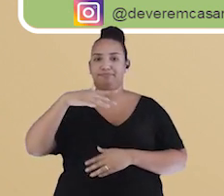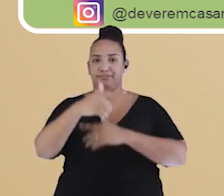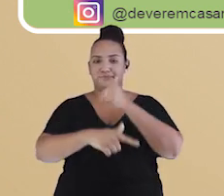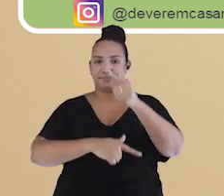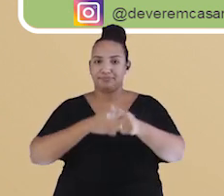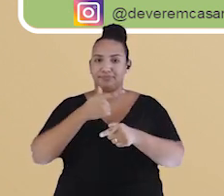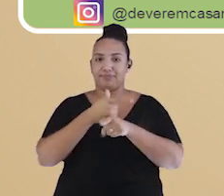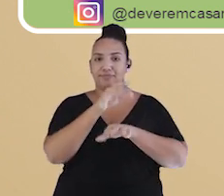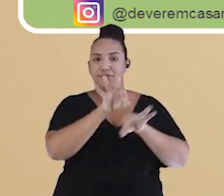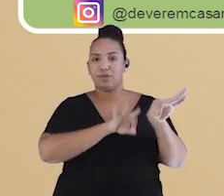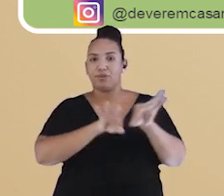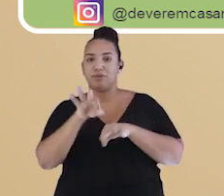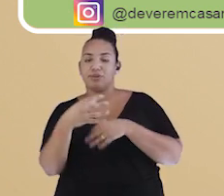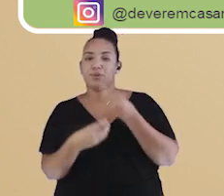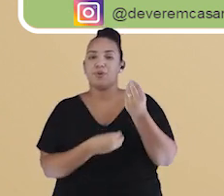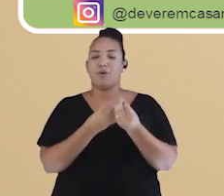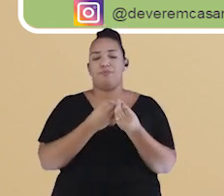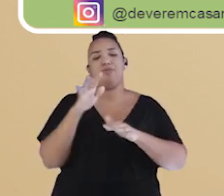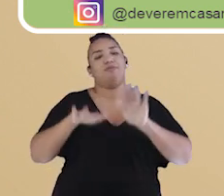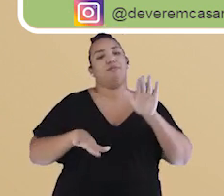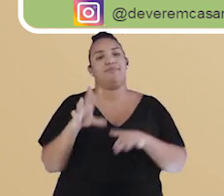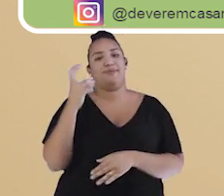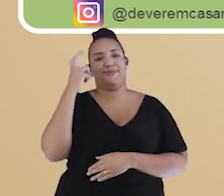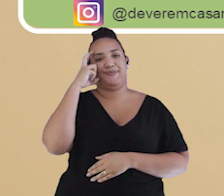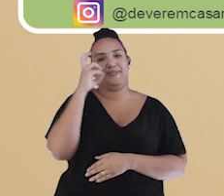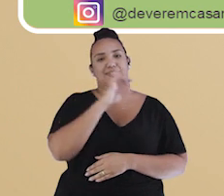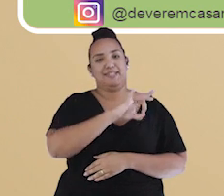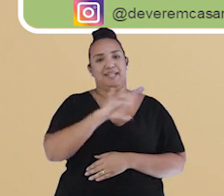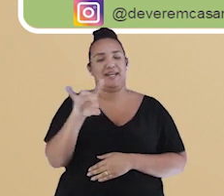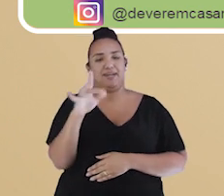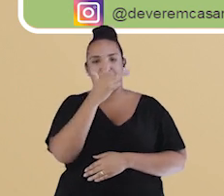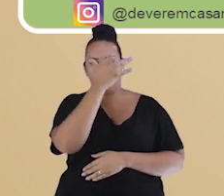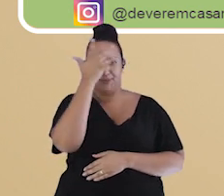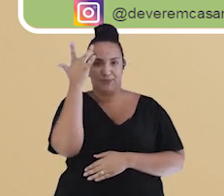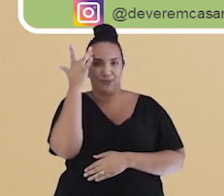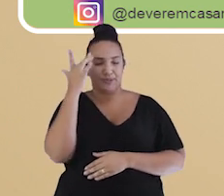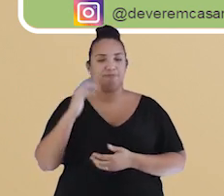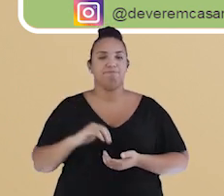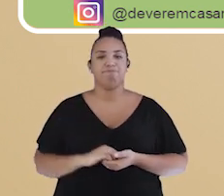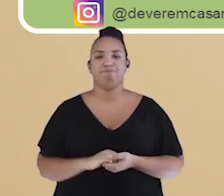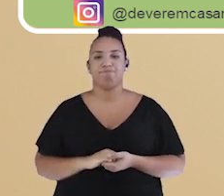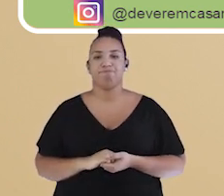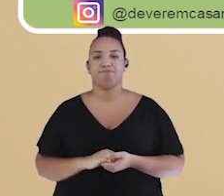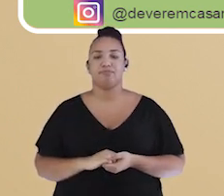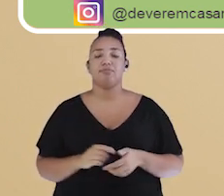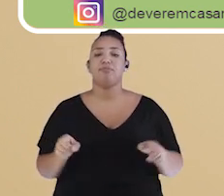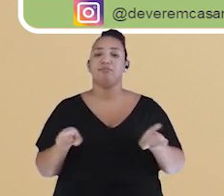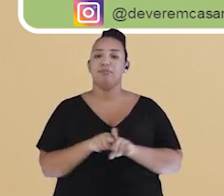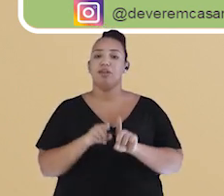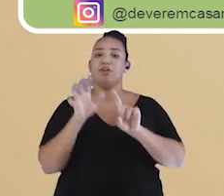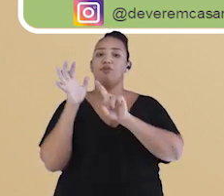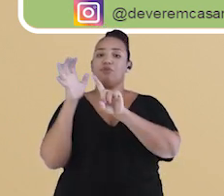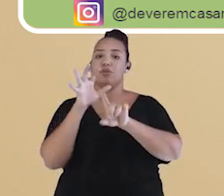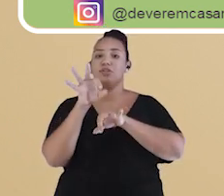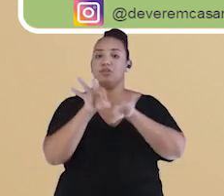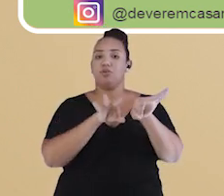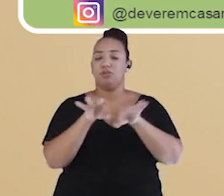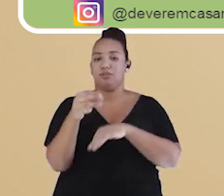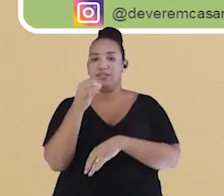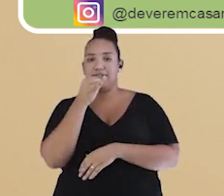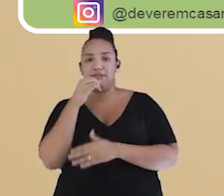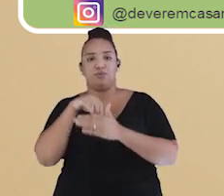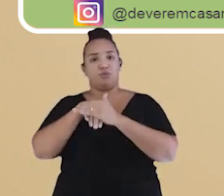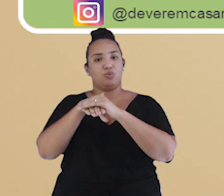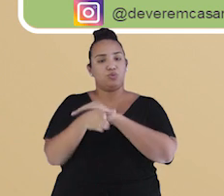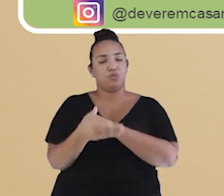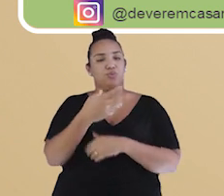das tradições que elas seguem. Os espaços geográficos são organizados de acordo com a cultura de cada civilização.